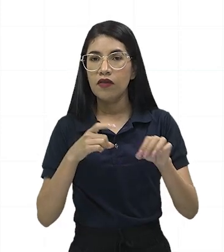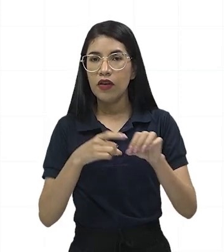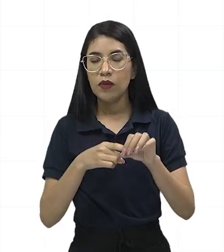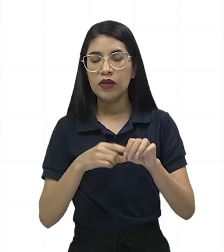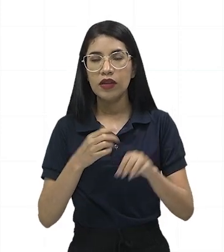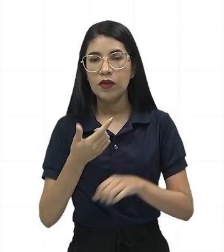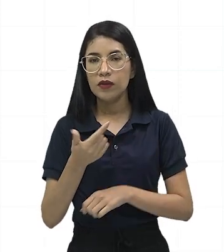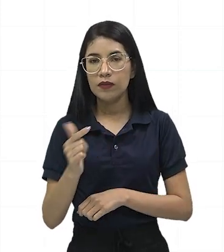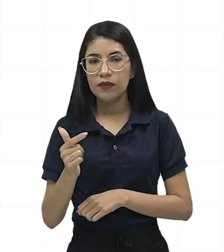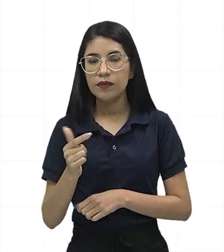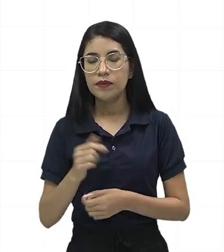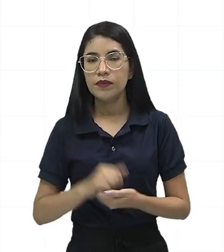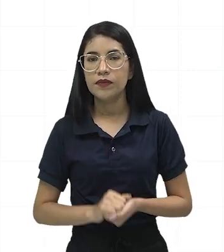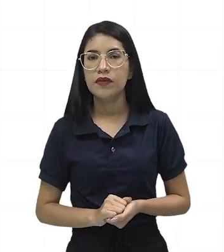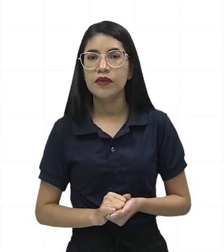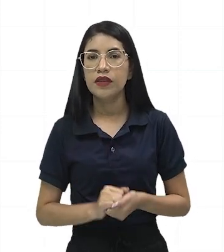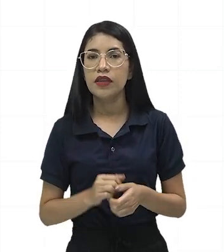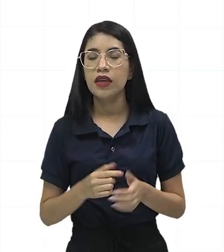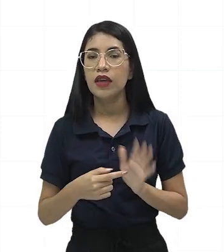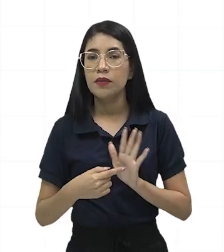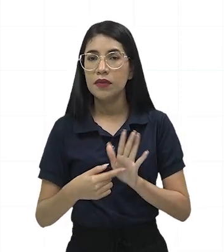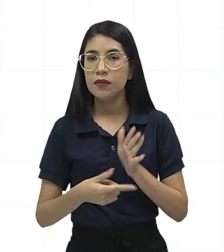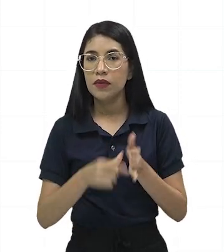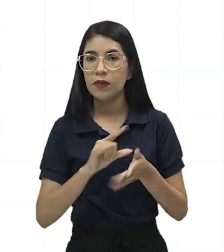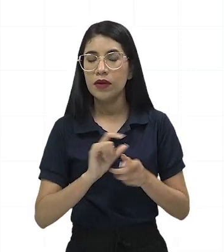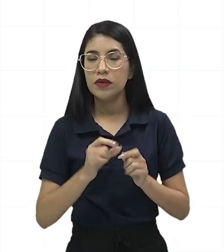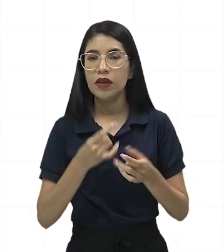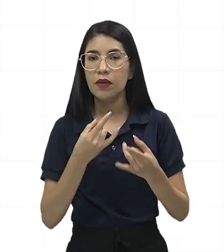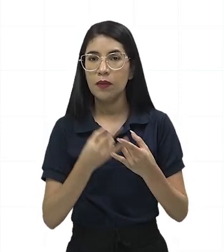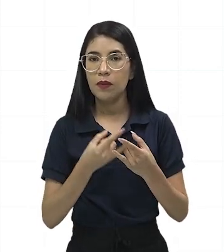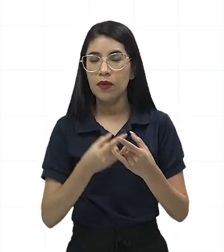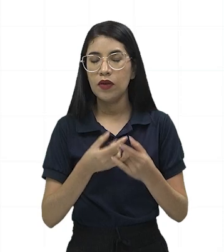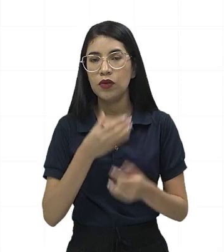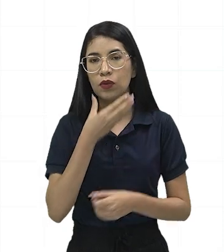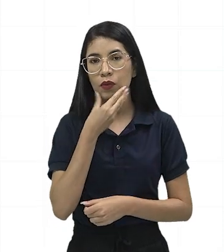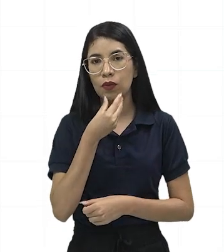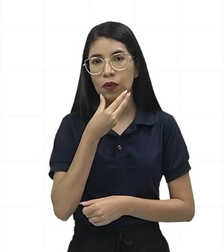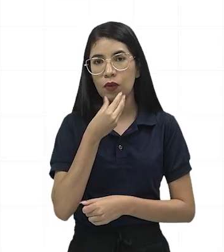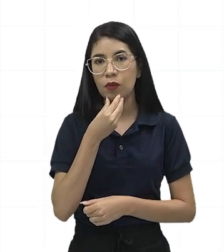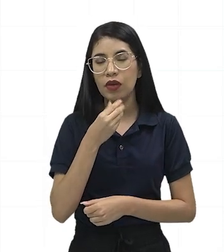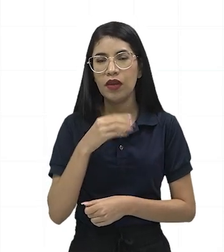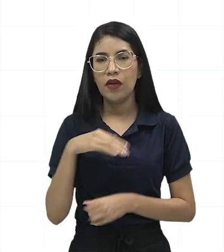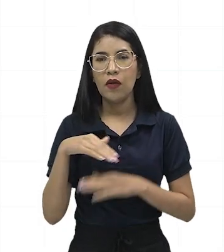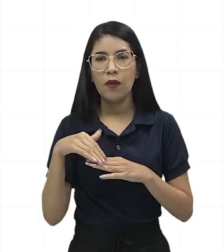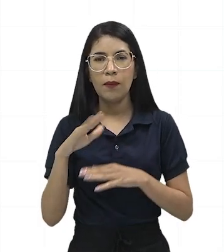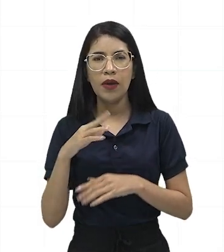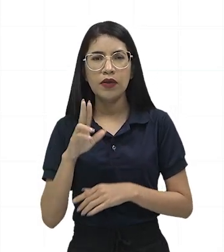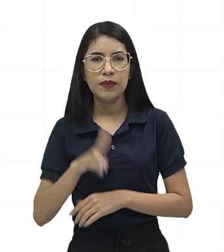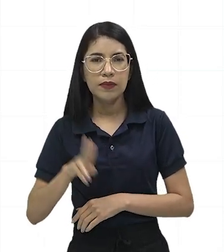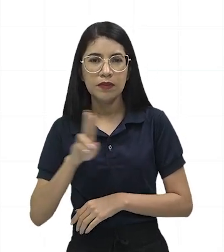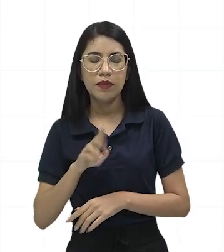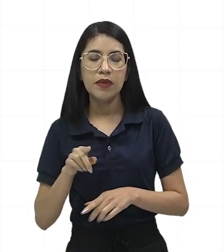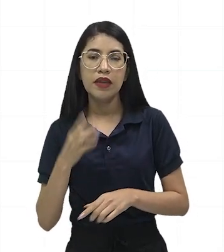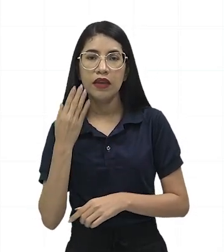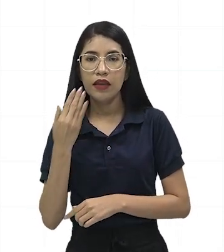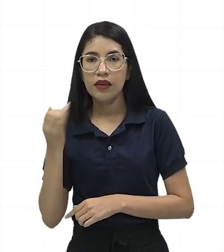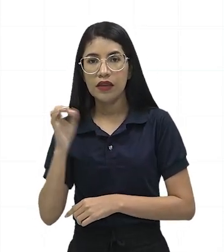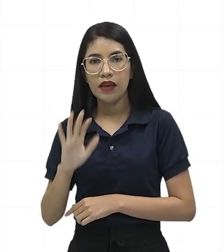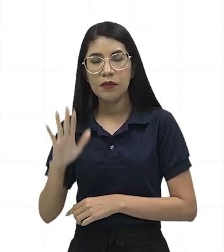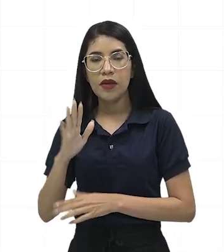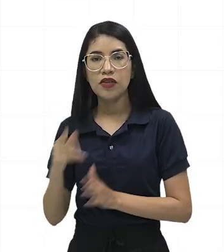não ocorre. A gente viu anteriormente o preservativo masculino, que é o mais comum, e a gente está vendo aí o